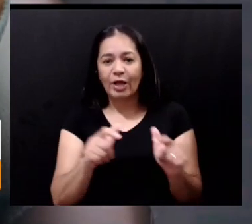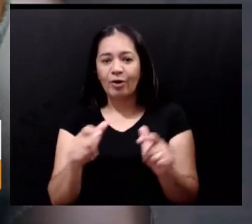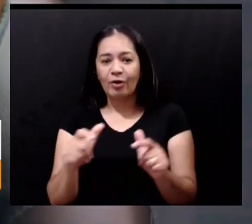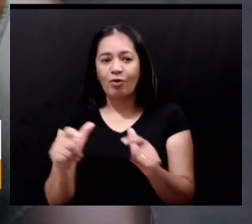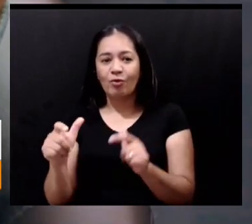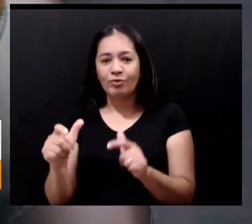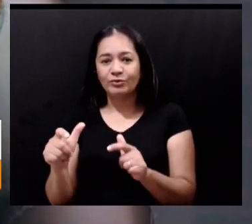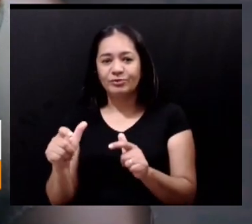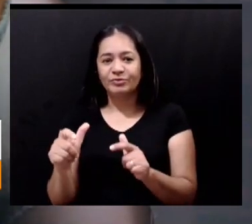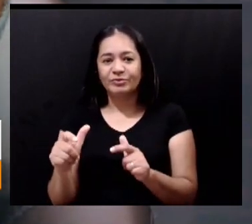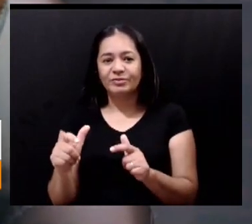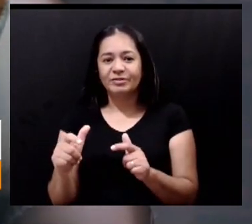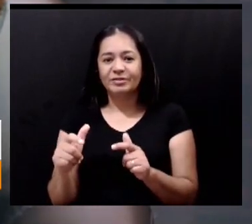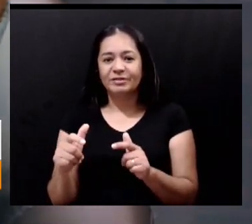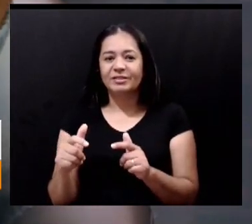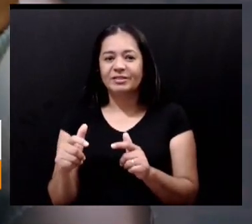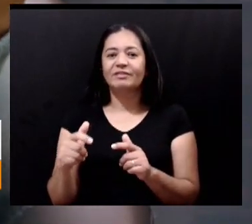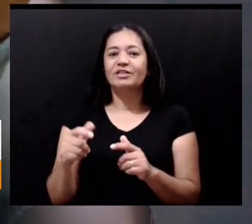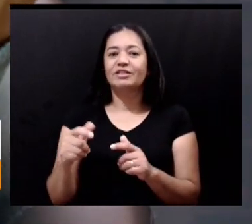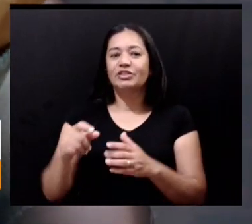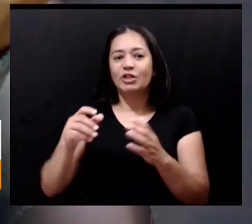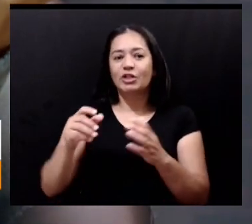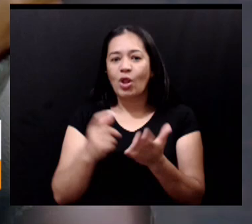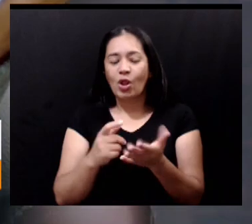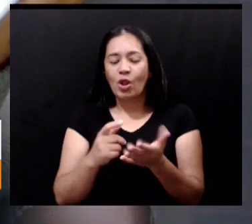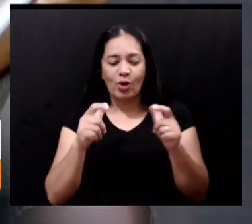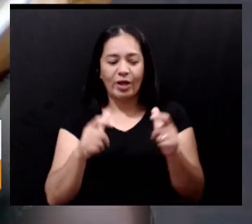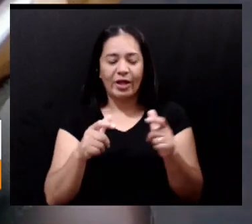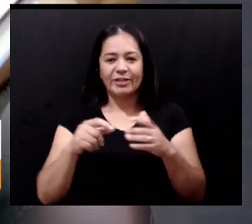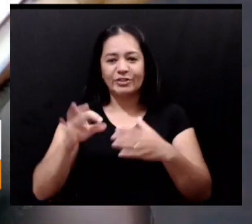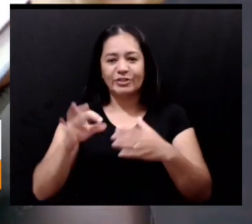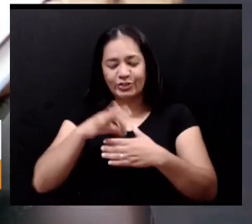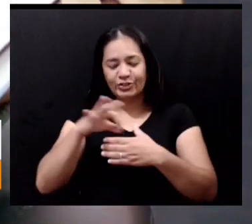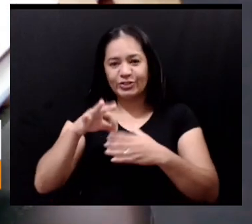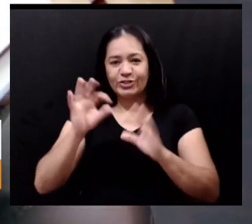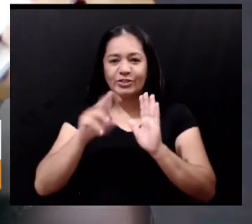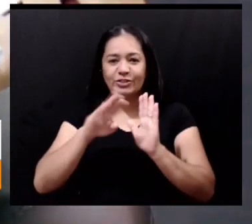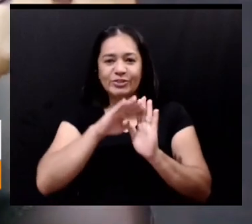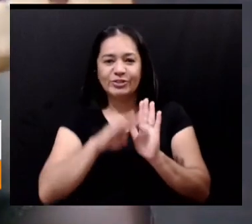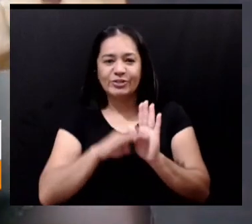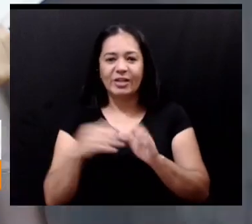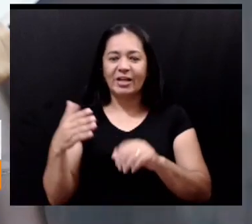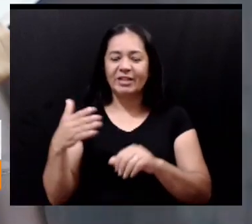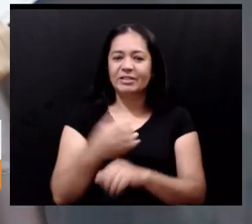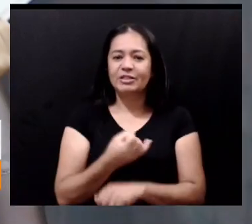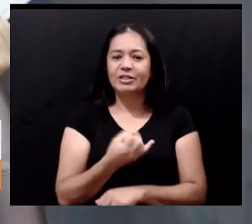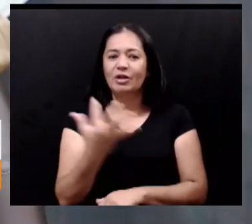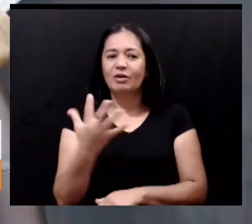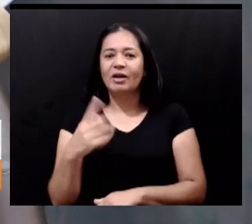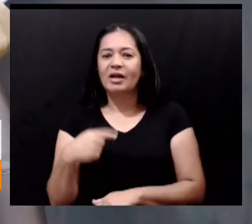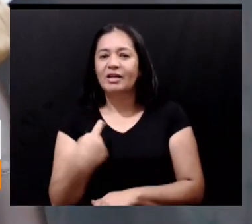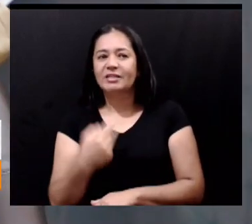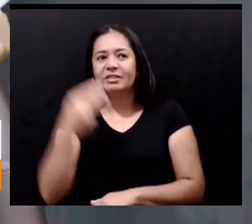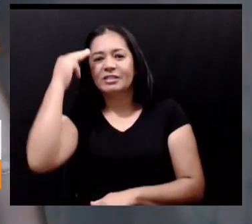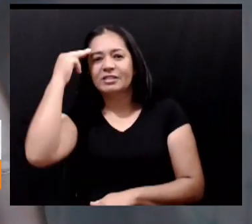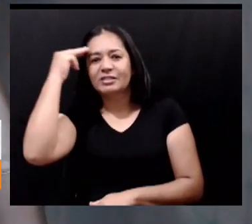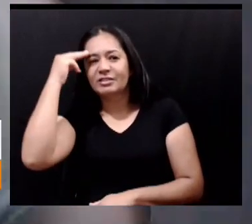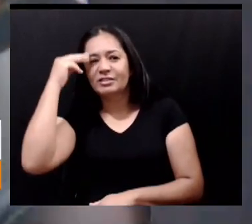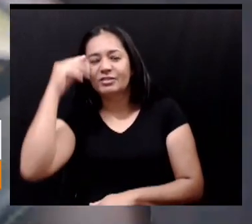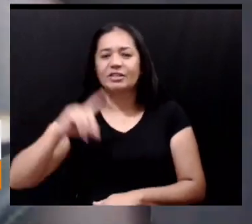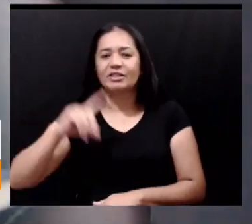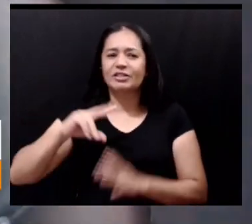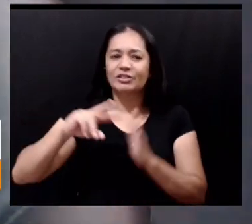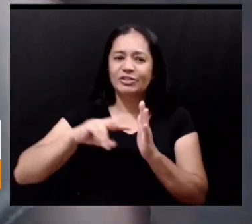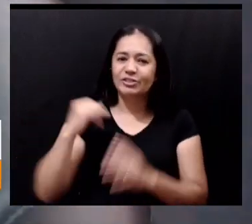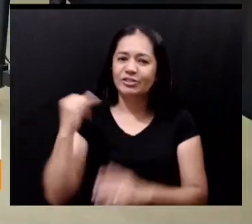receitas afetivas. Uau, ele vai tendo espaço para a gente ir acessando quais eram as nossas memórias, o que tinha de significado, muito bom.